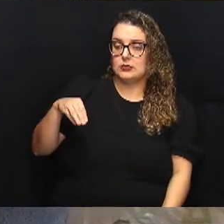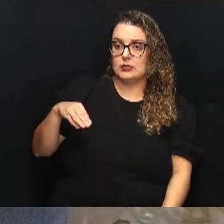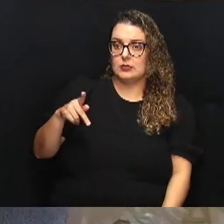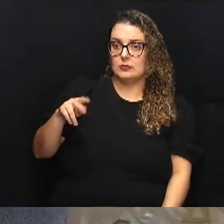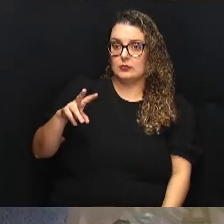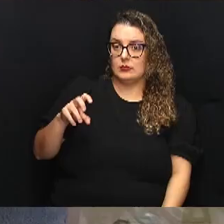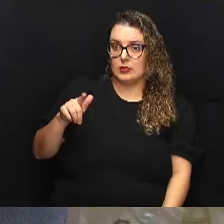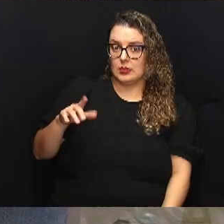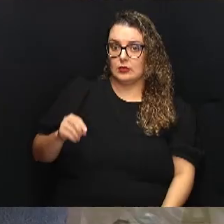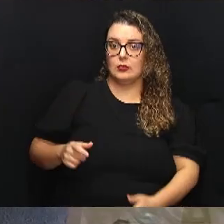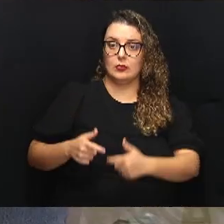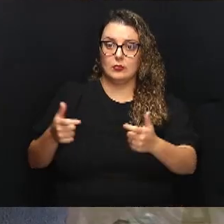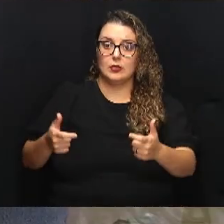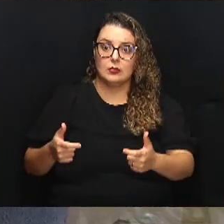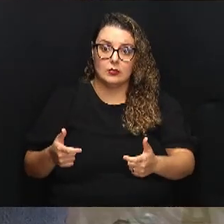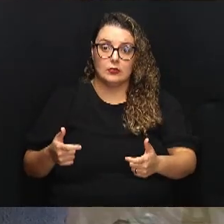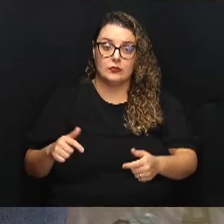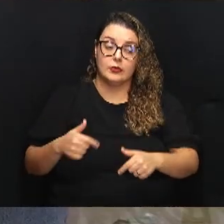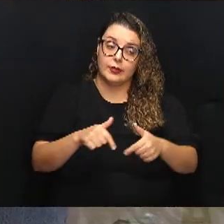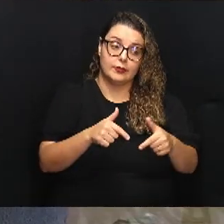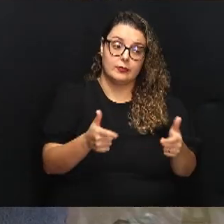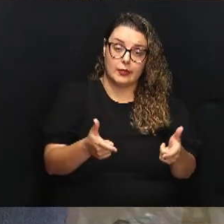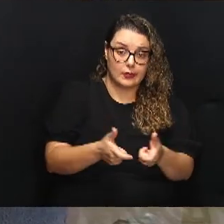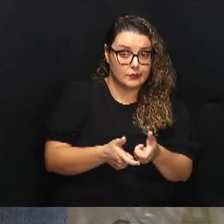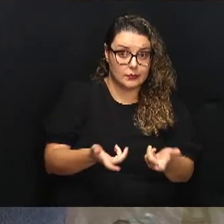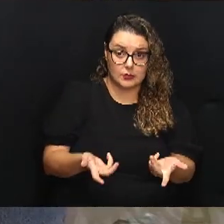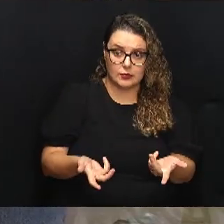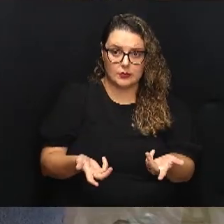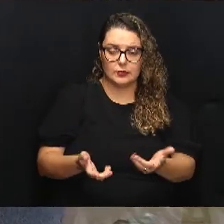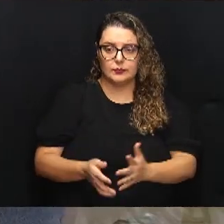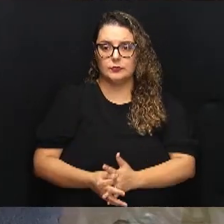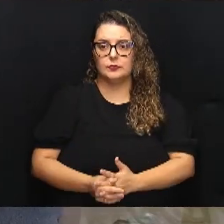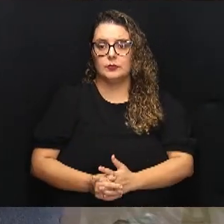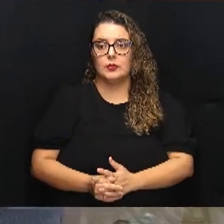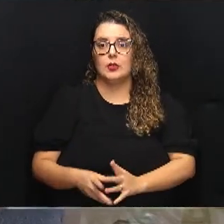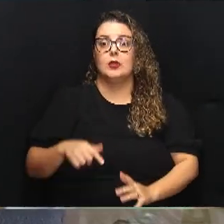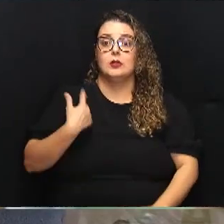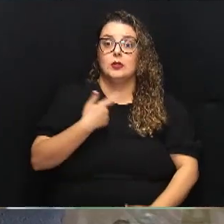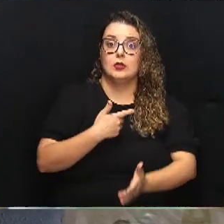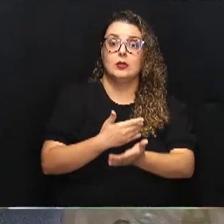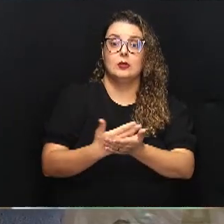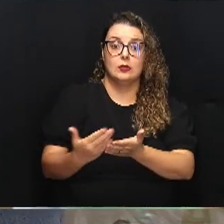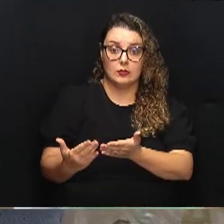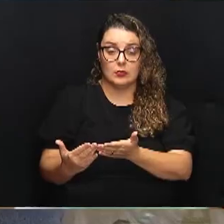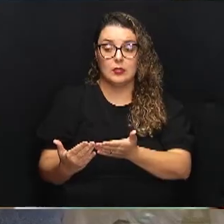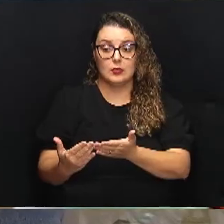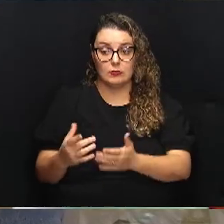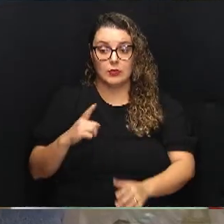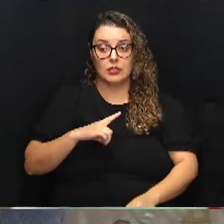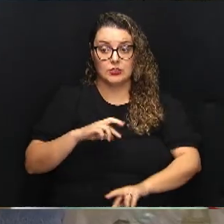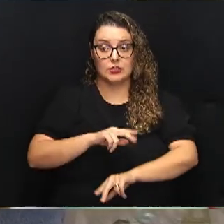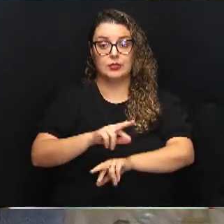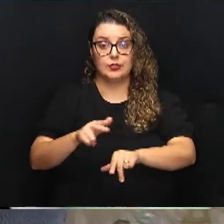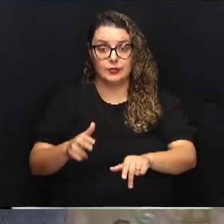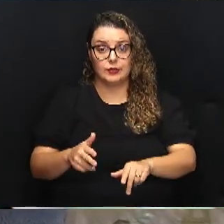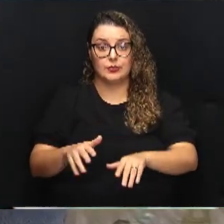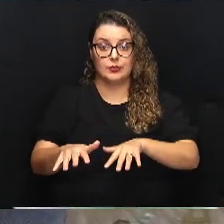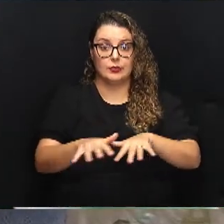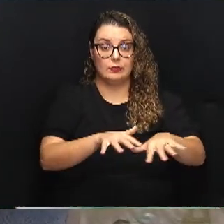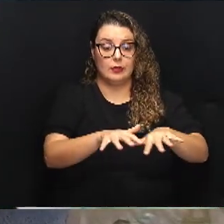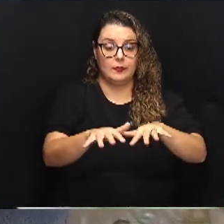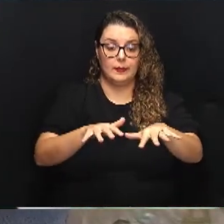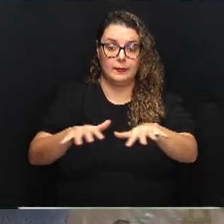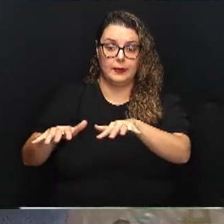reduzida. Assim, a gente já começa a ter uma série de